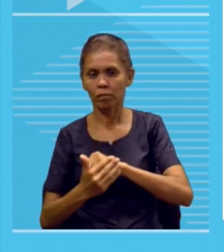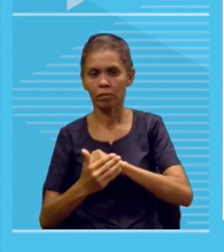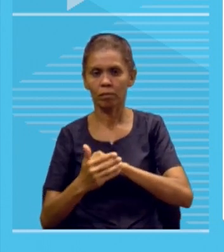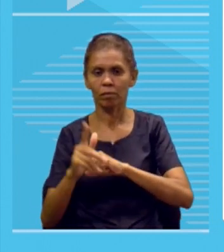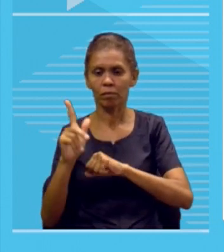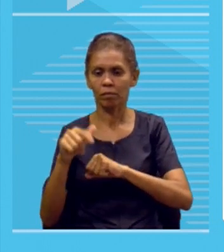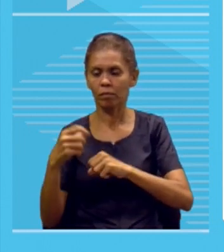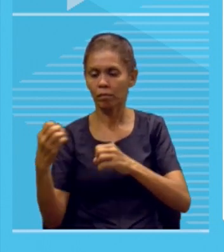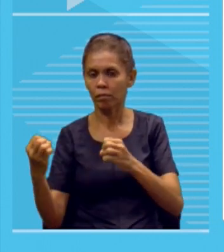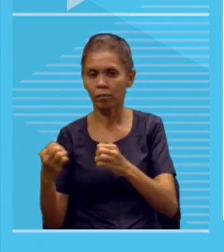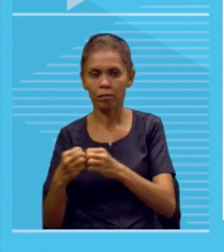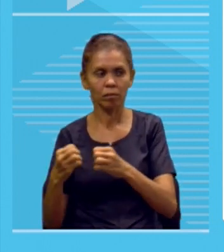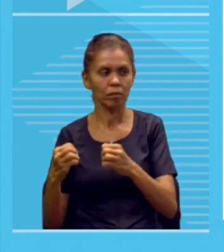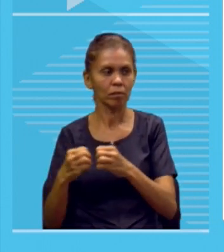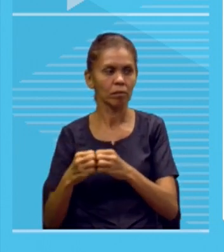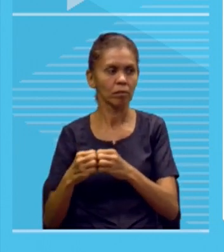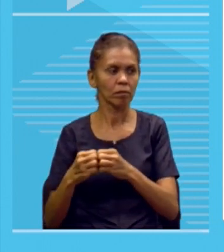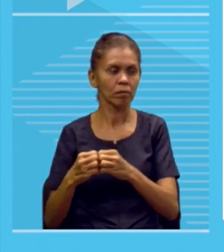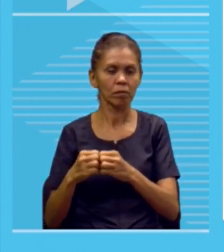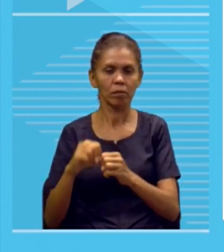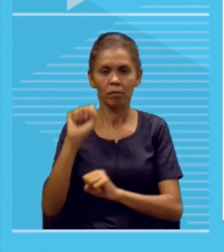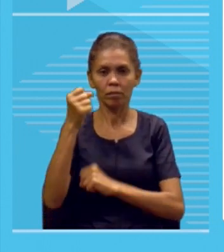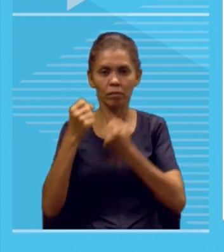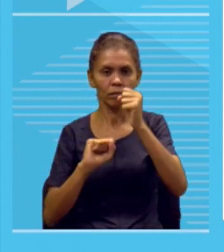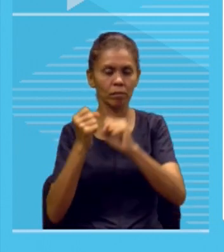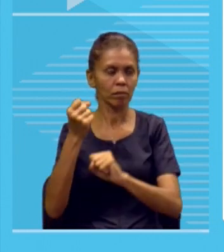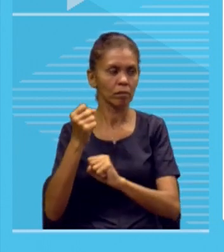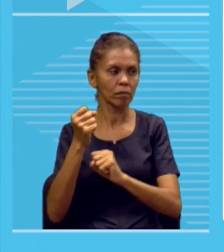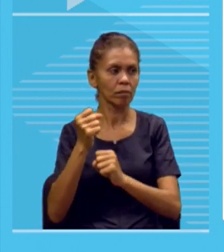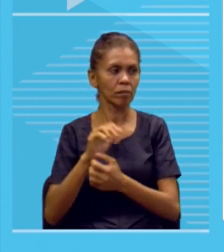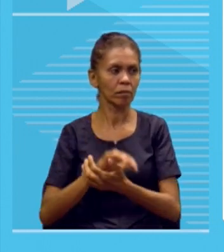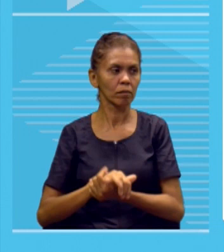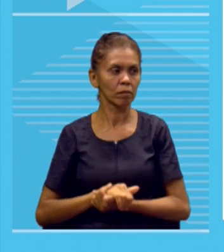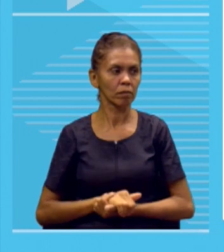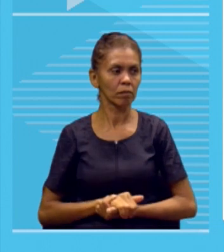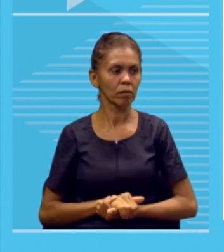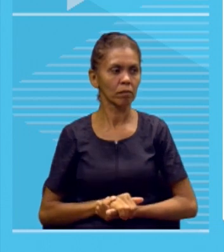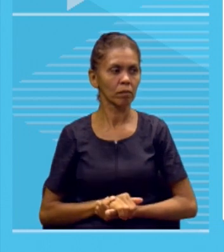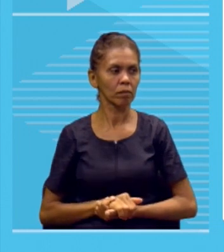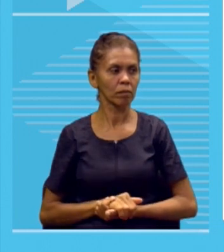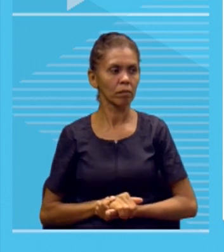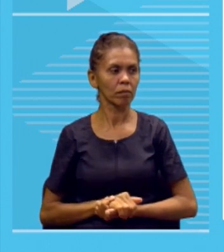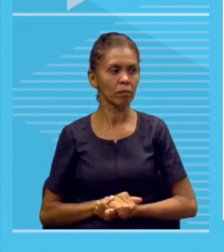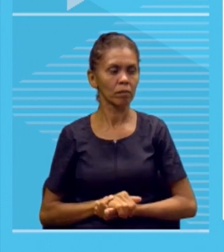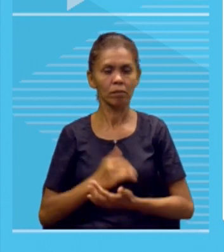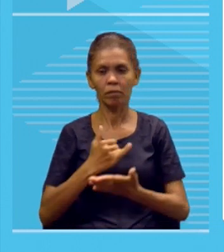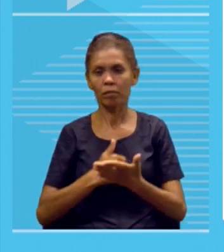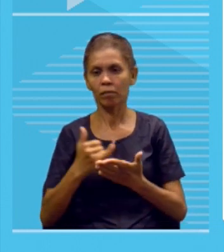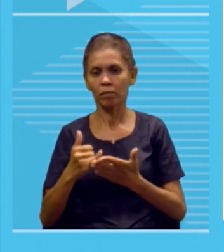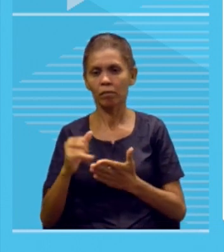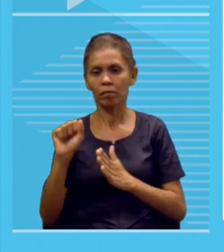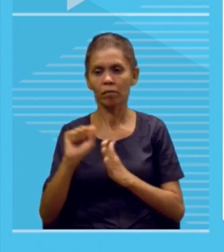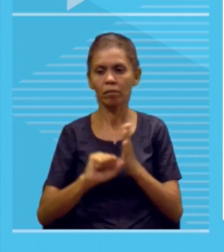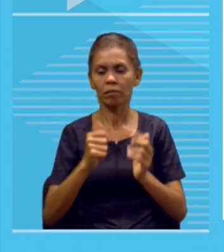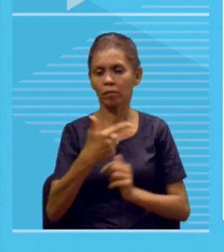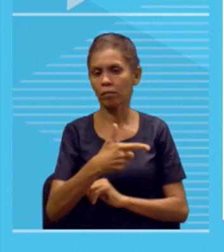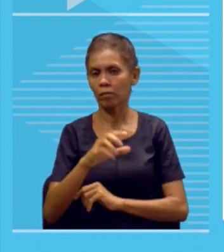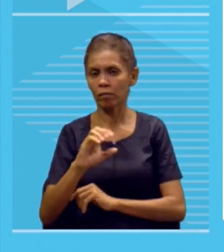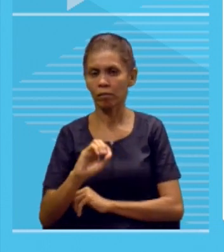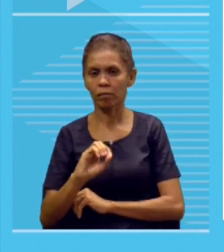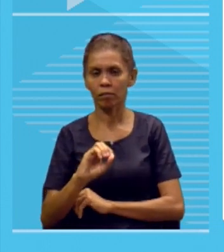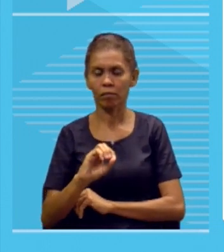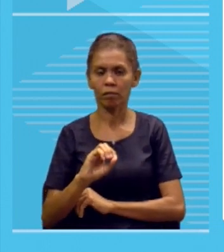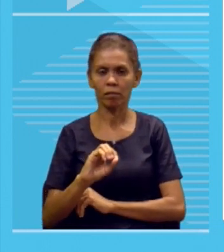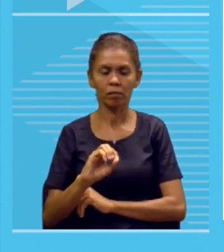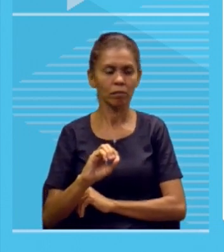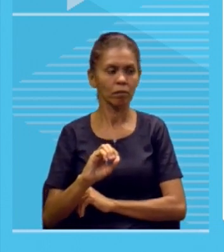mais próximos, né, das fábricas. Por que, gente? A galera passava. No início do século XX, nós não